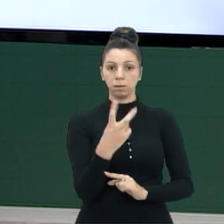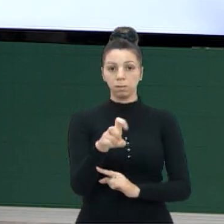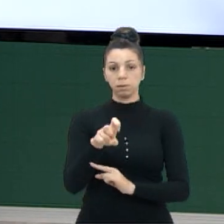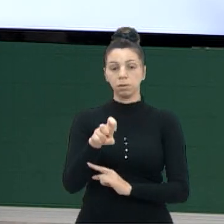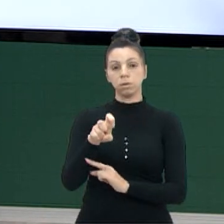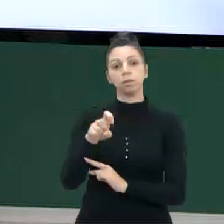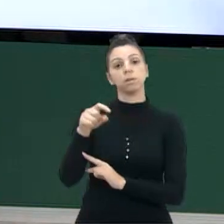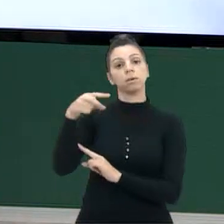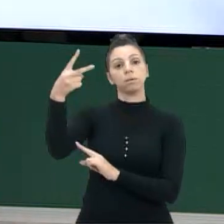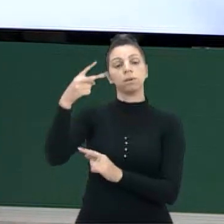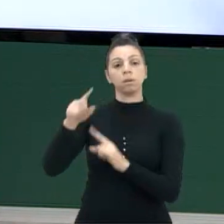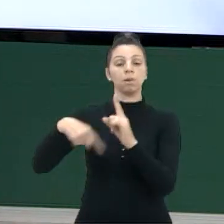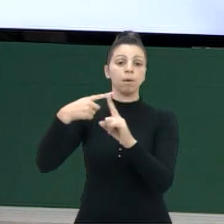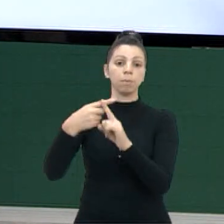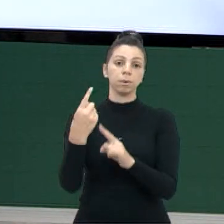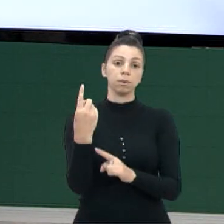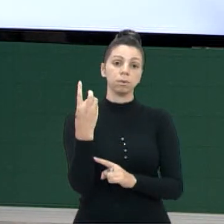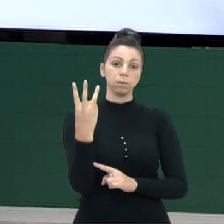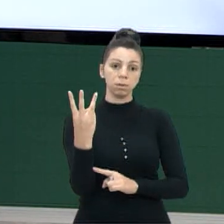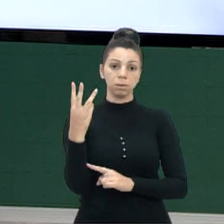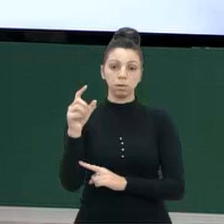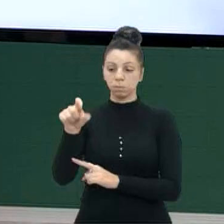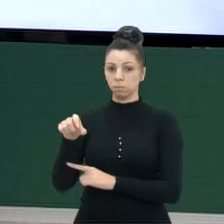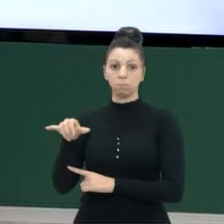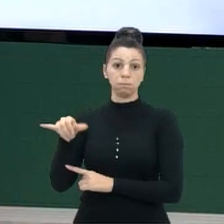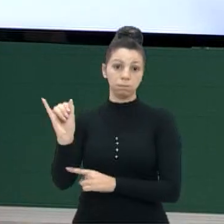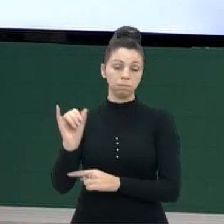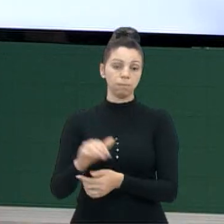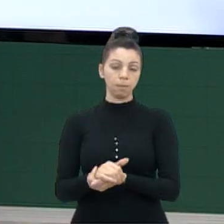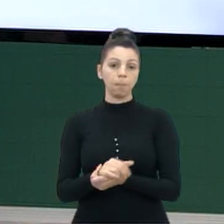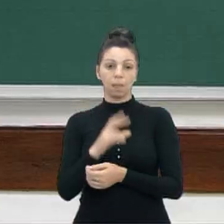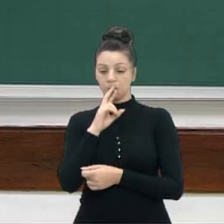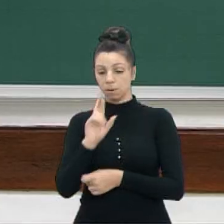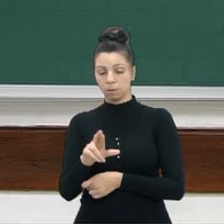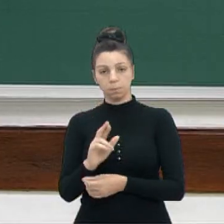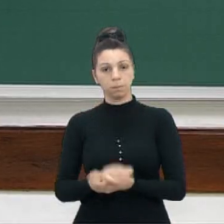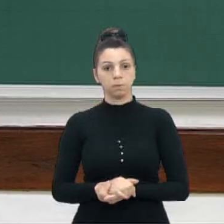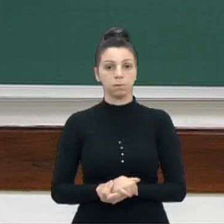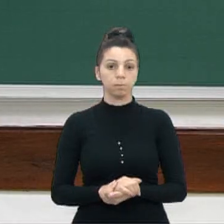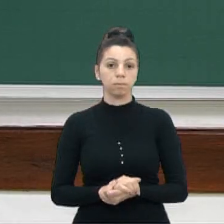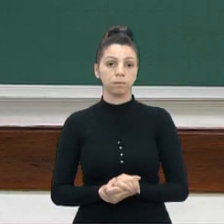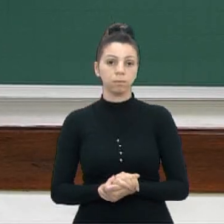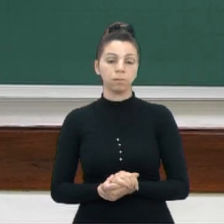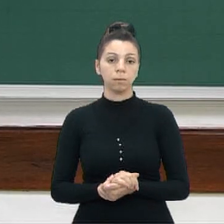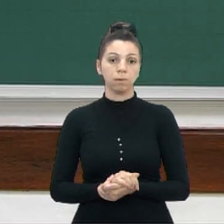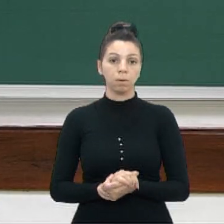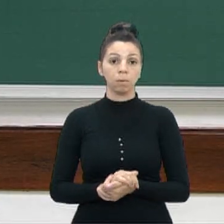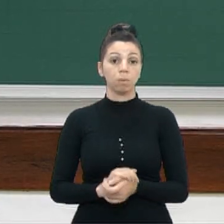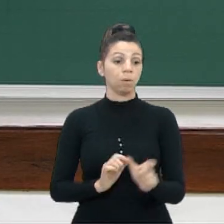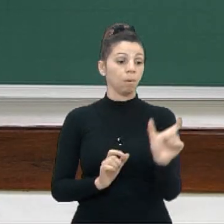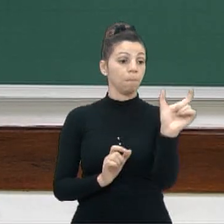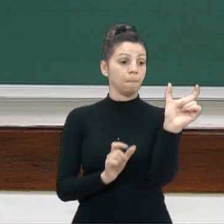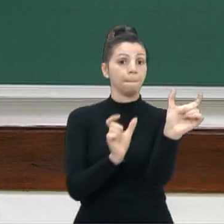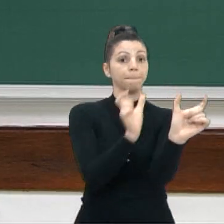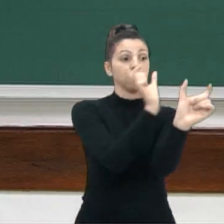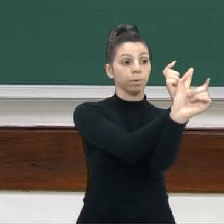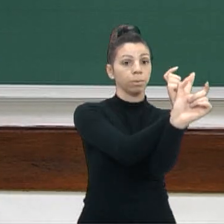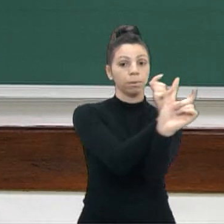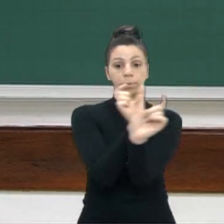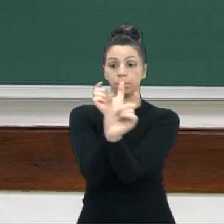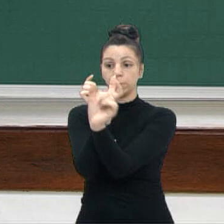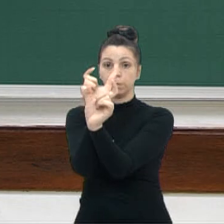mais 3xy. Veja, são dois monômios que vão me dar um polinômio. Eu tenho